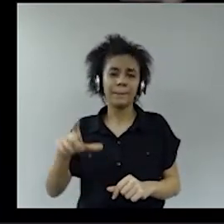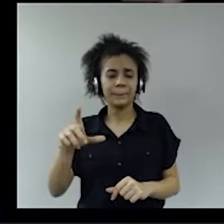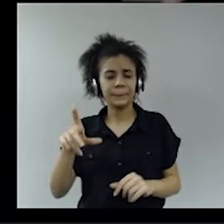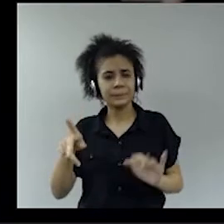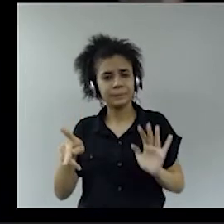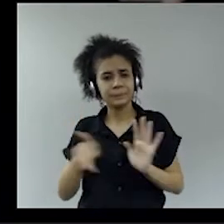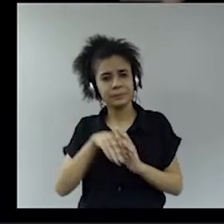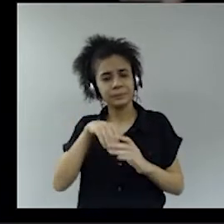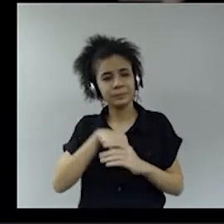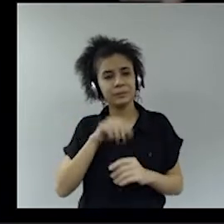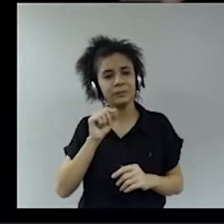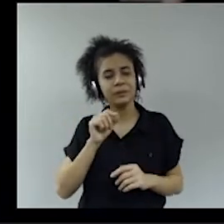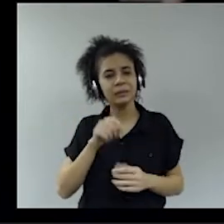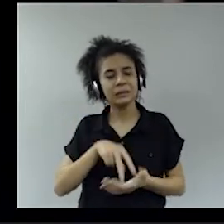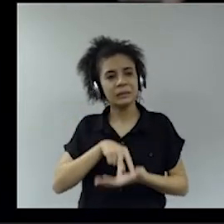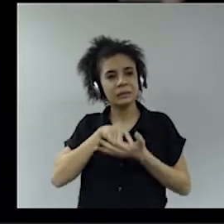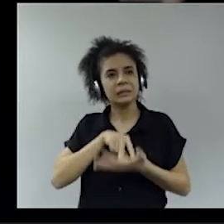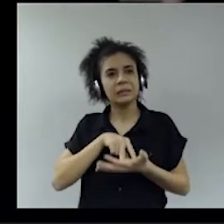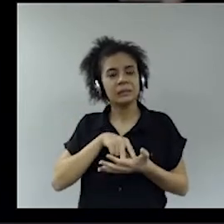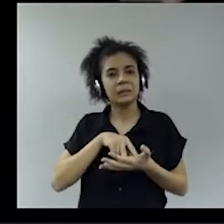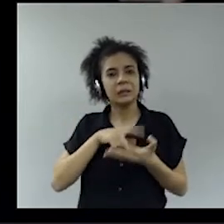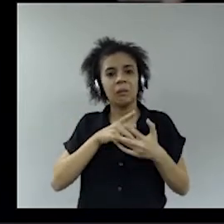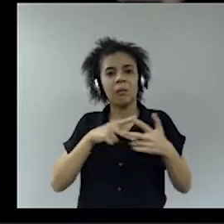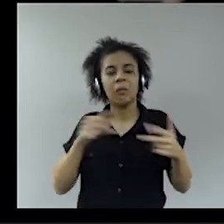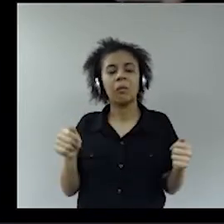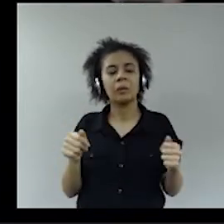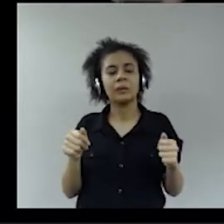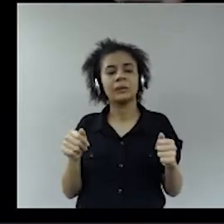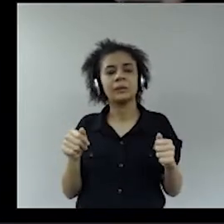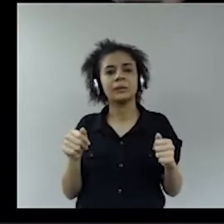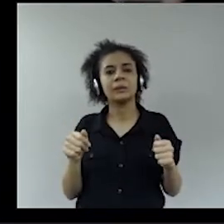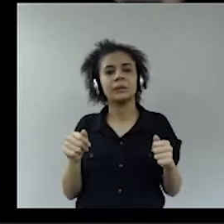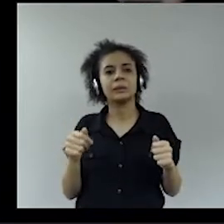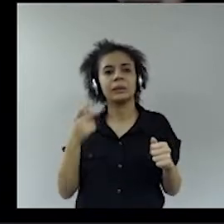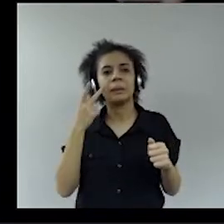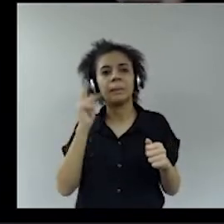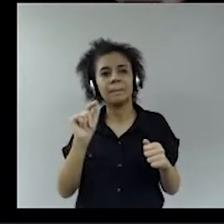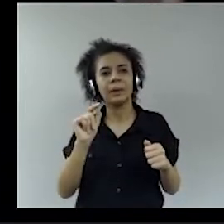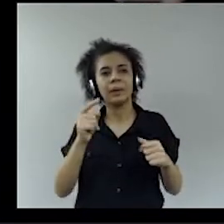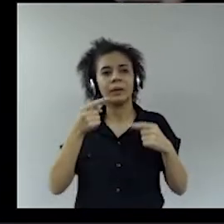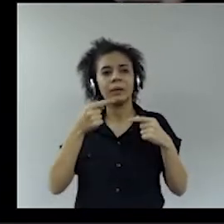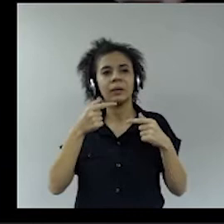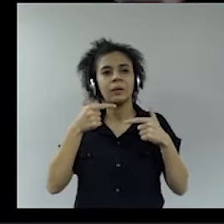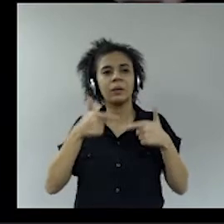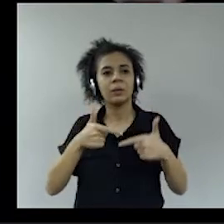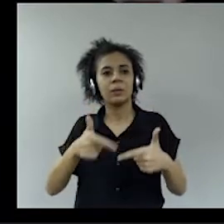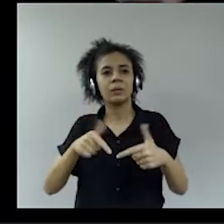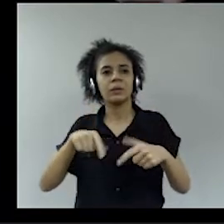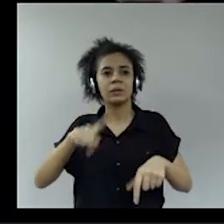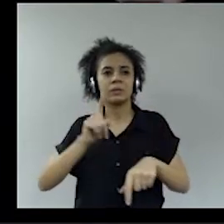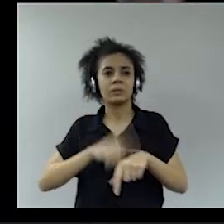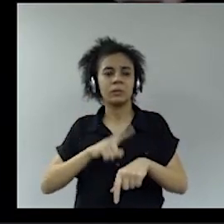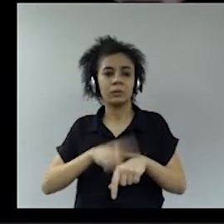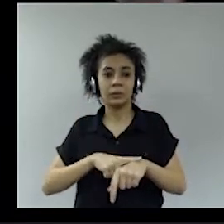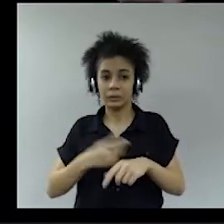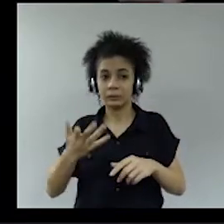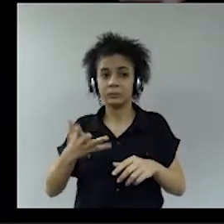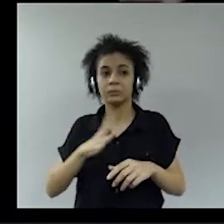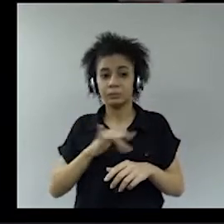detêm ainda na resistência às medidas que são necessárias para enfrentarmos essa situação. Ela vai